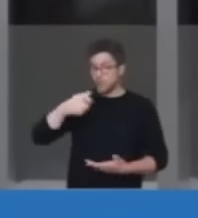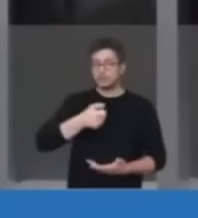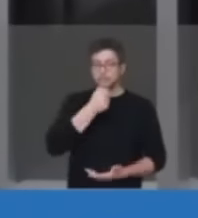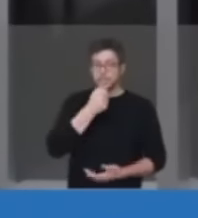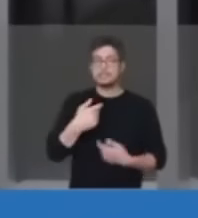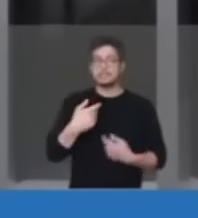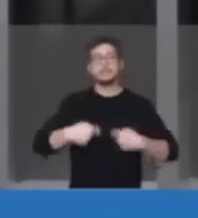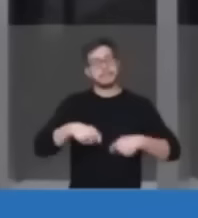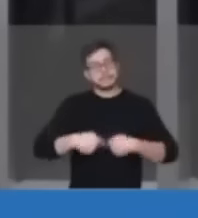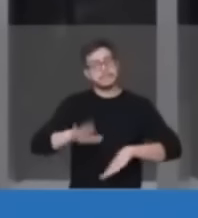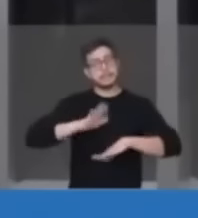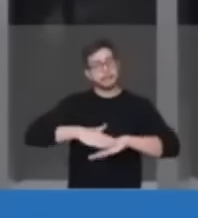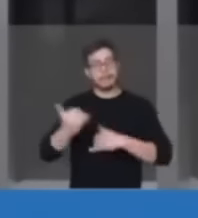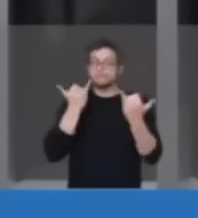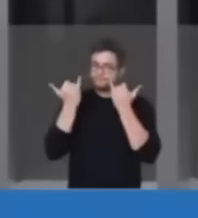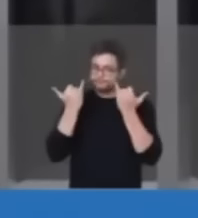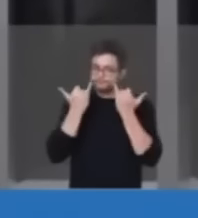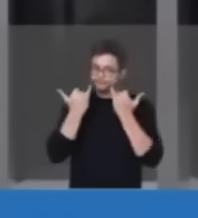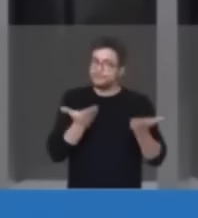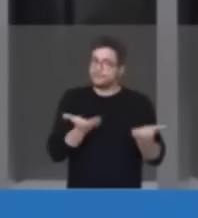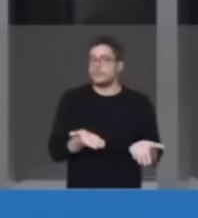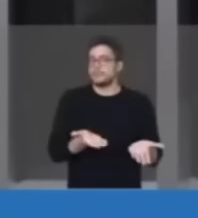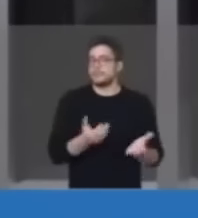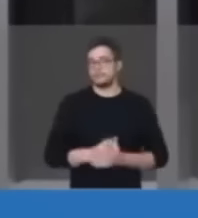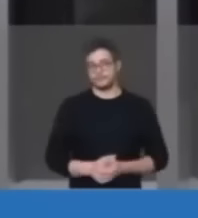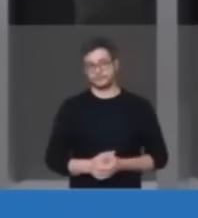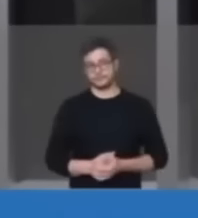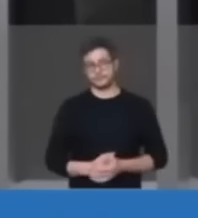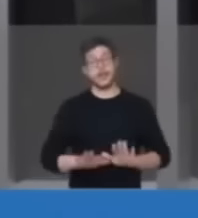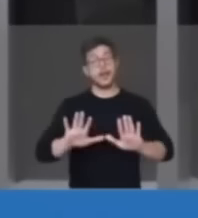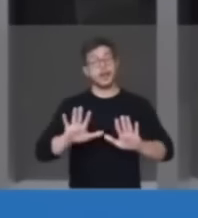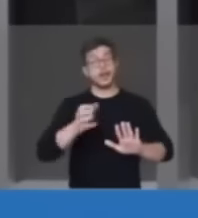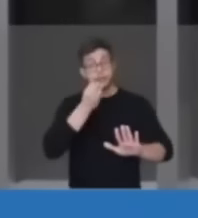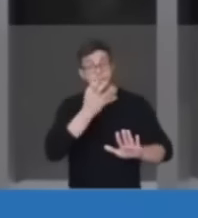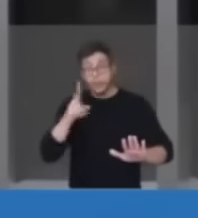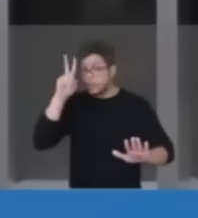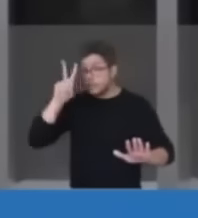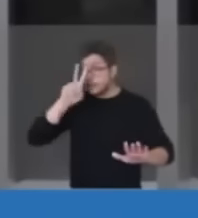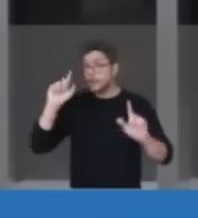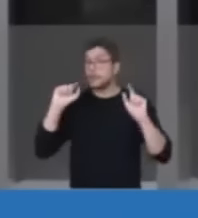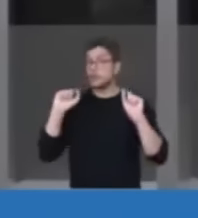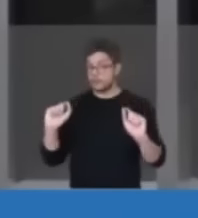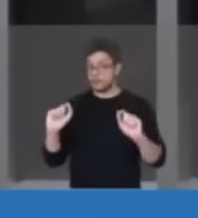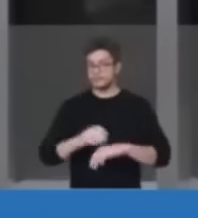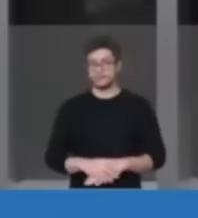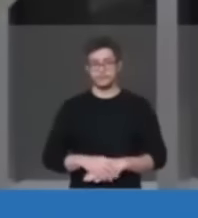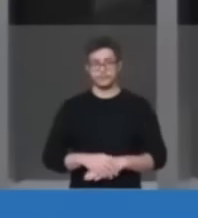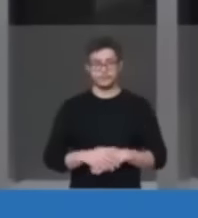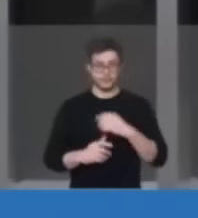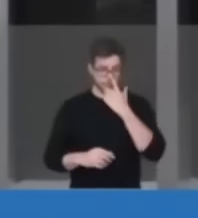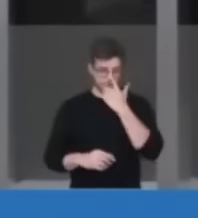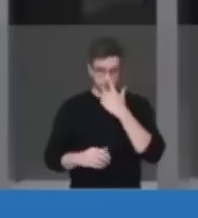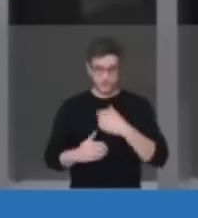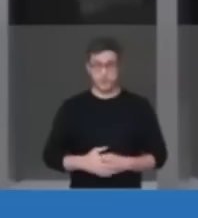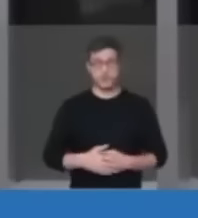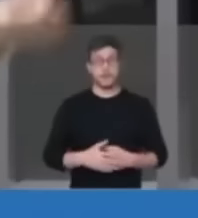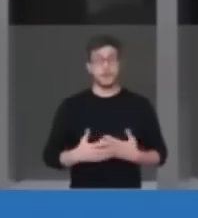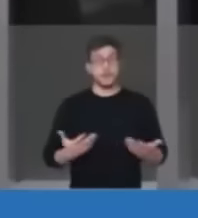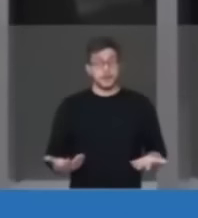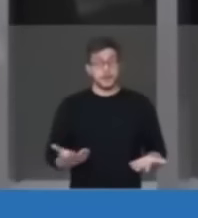fato a mídia brasileira esteja a favor do desenvolvimento e até lembrar que mais de 180 cidades no mundo em 37 países já